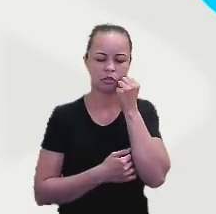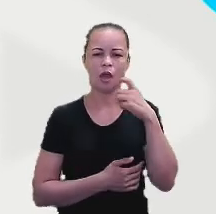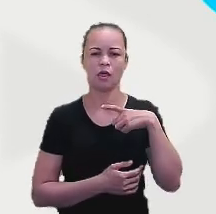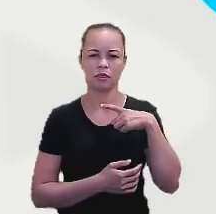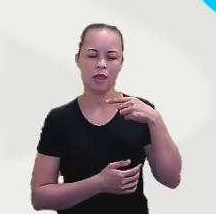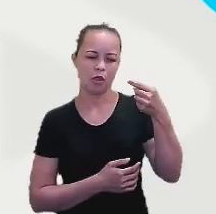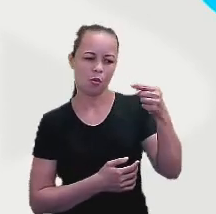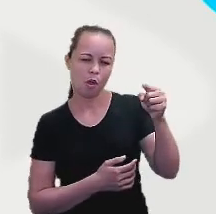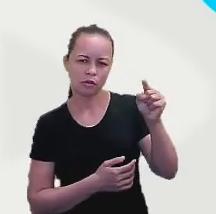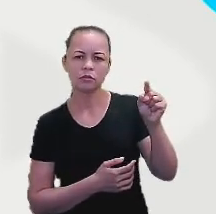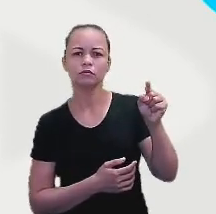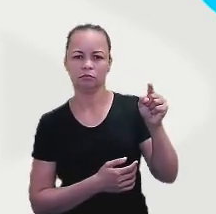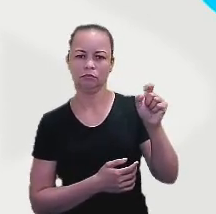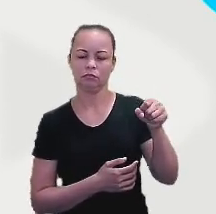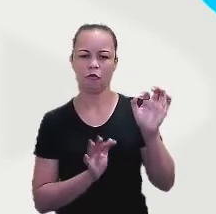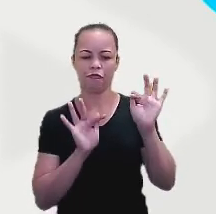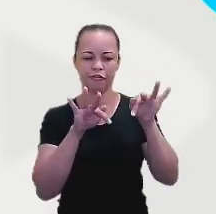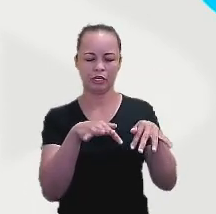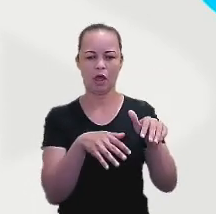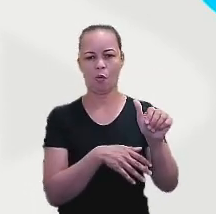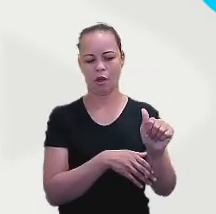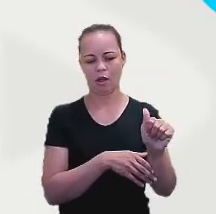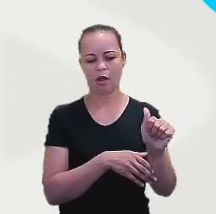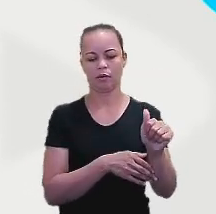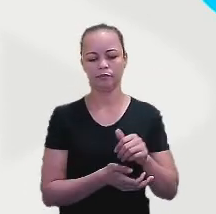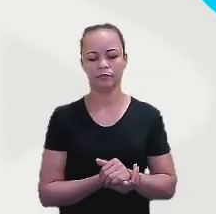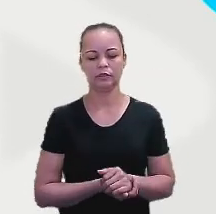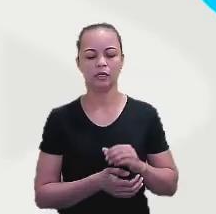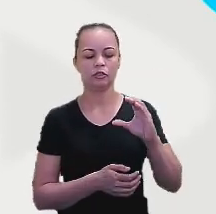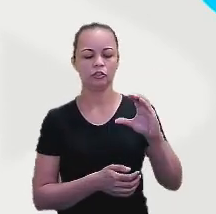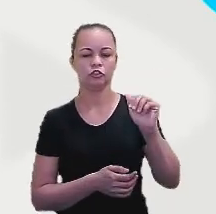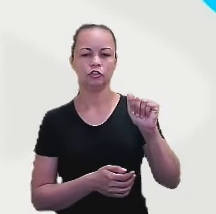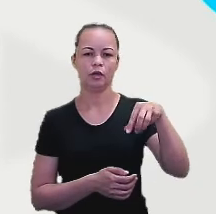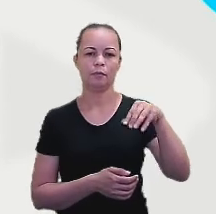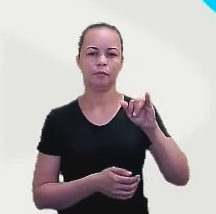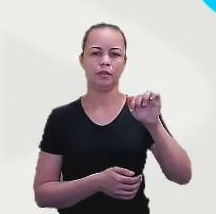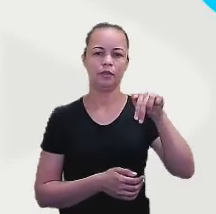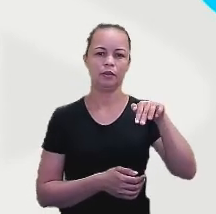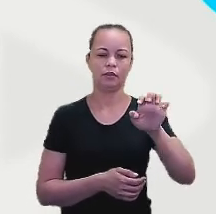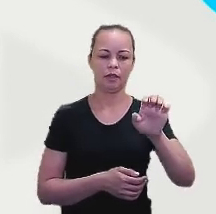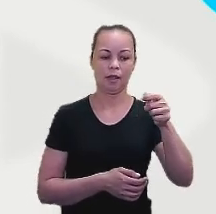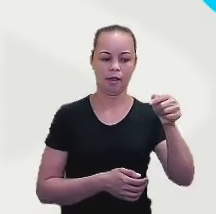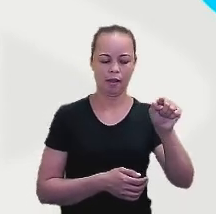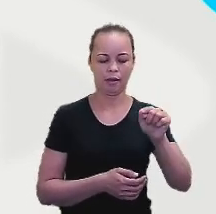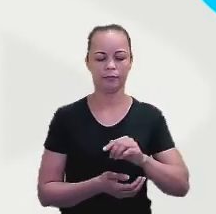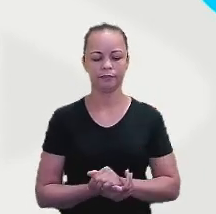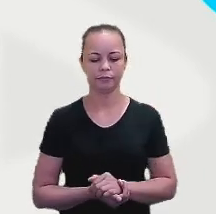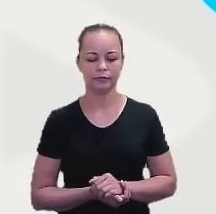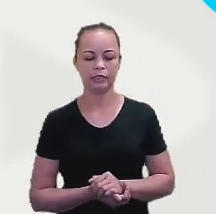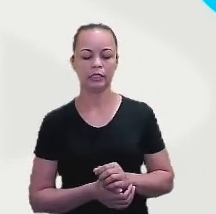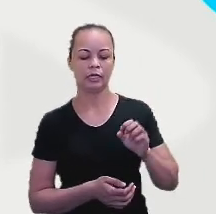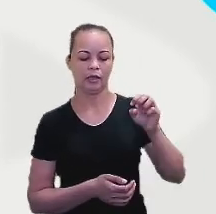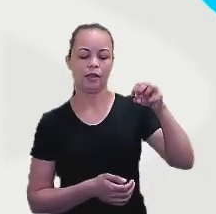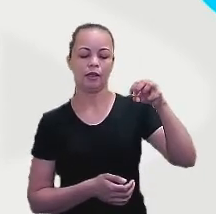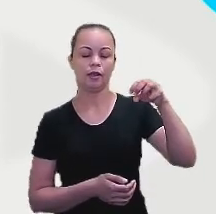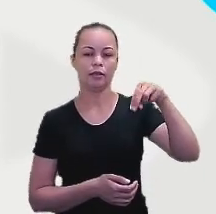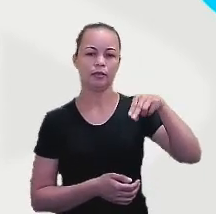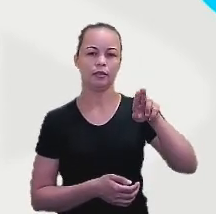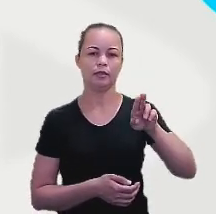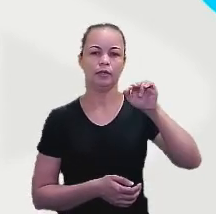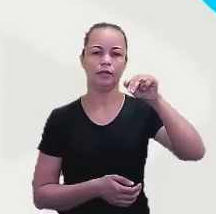não termina em A. Então, ó, chaminé também, ninguém, ó, termina em armazéns